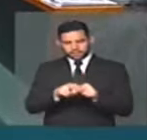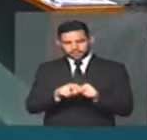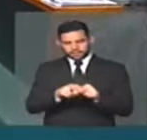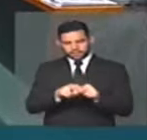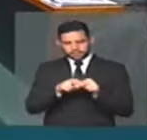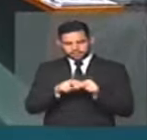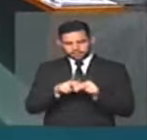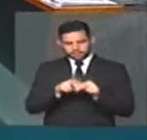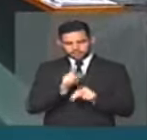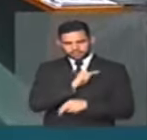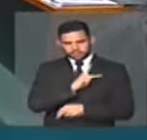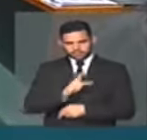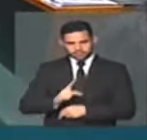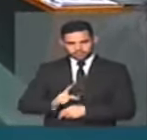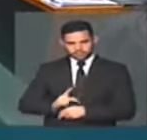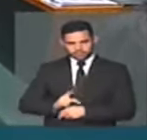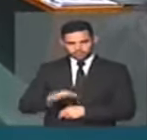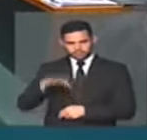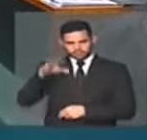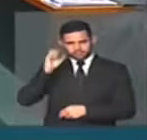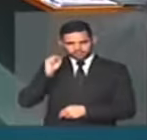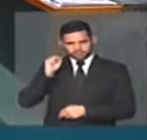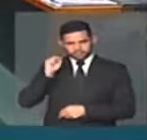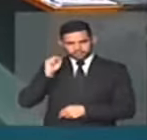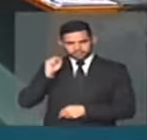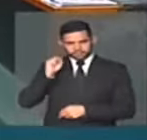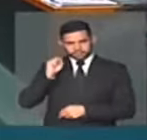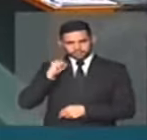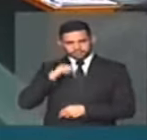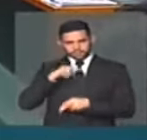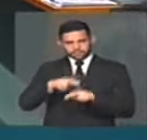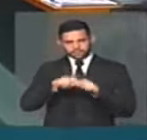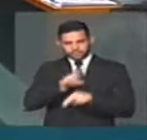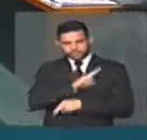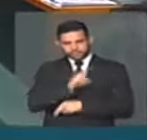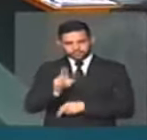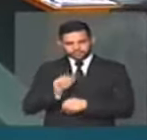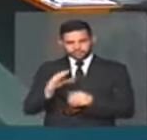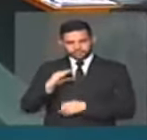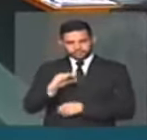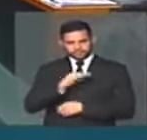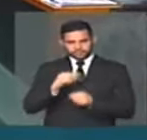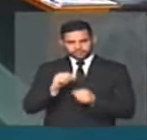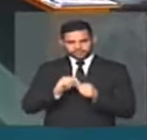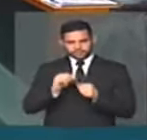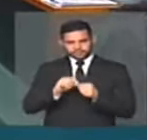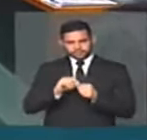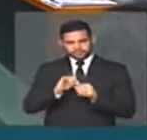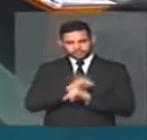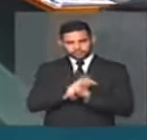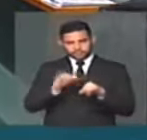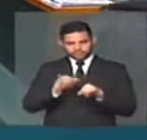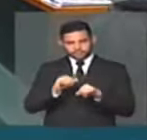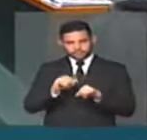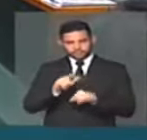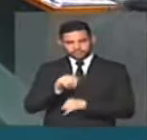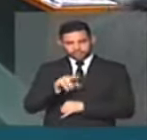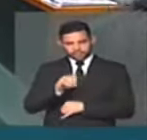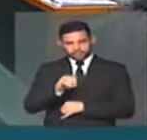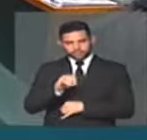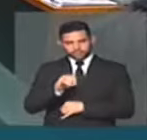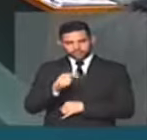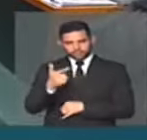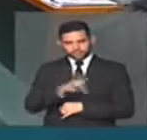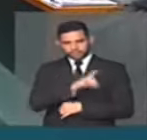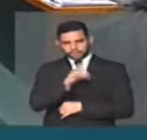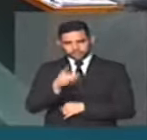eu peço, presidente, eu peço apenas que me ouçam. Então, presidente, eu quero em nome da nossa comissão fazer esse desagravo. O doutor Ari